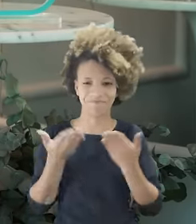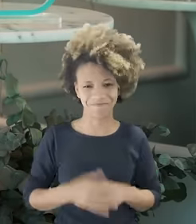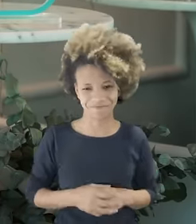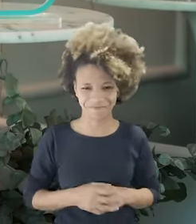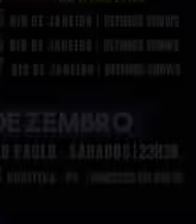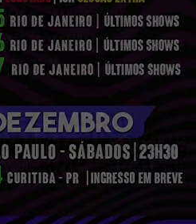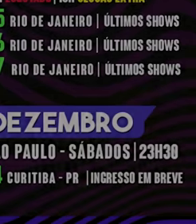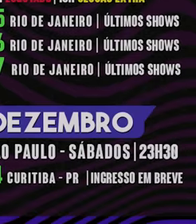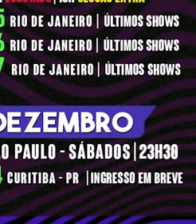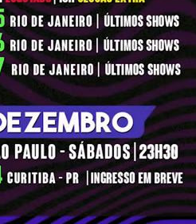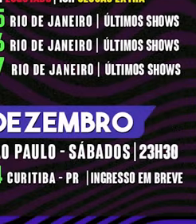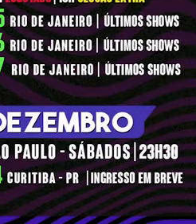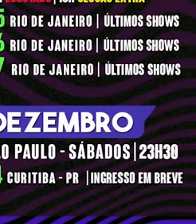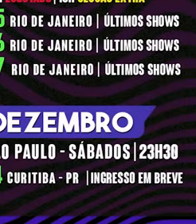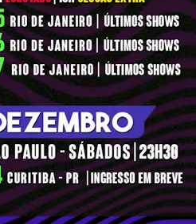Rosangela valeu